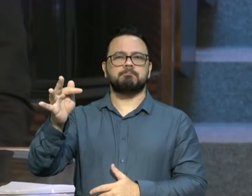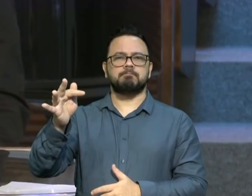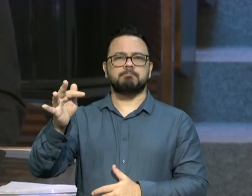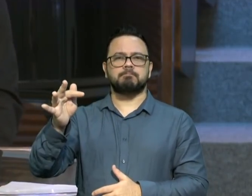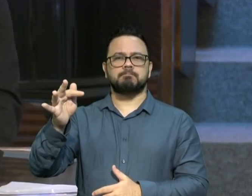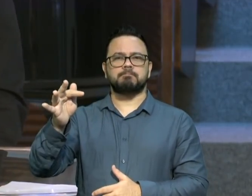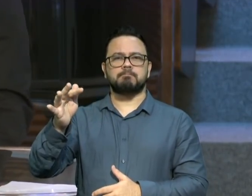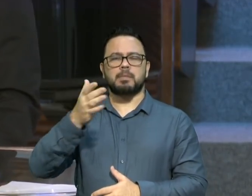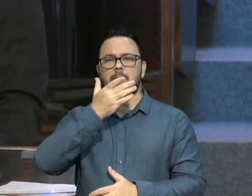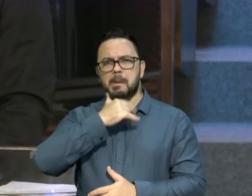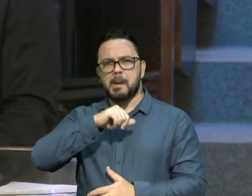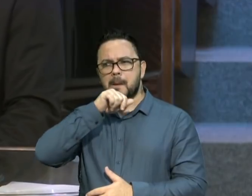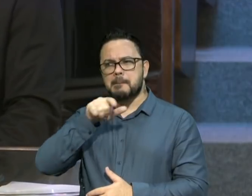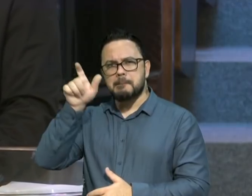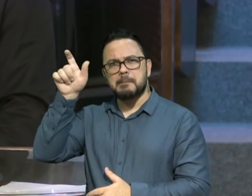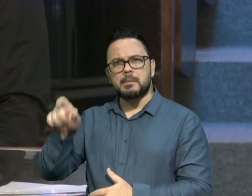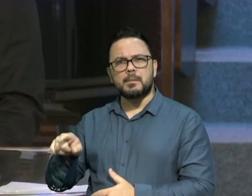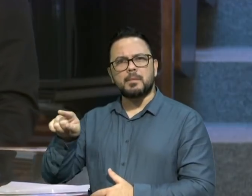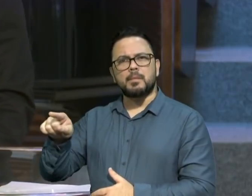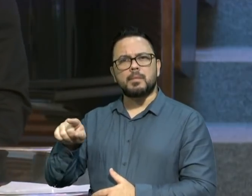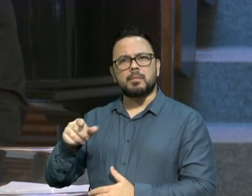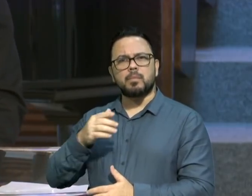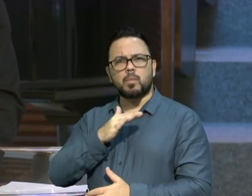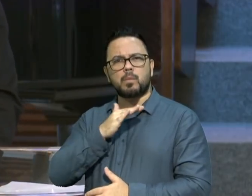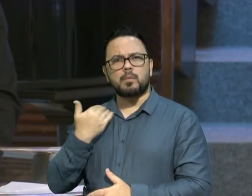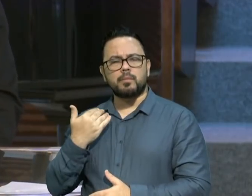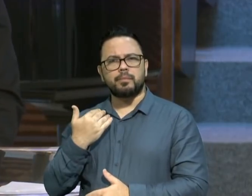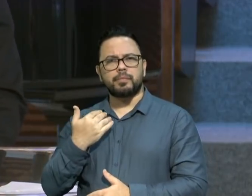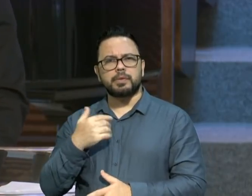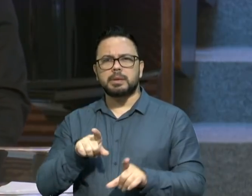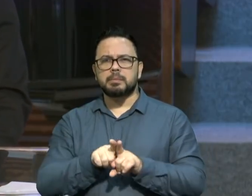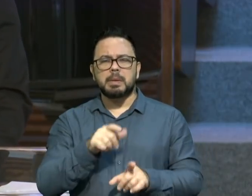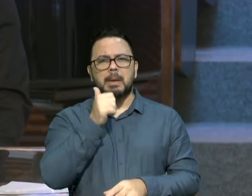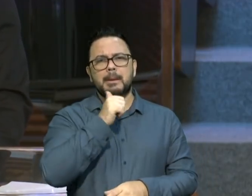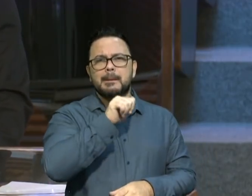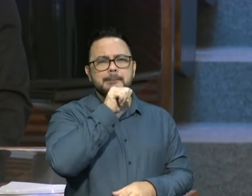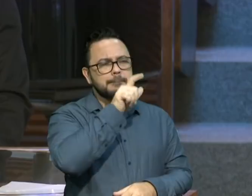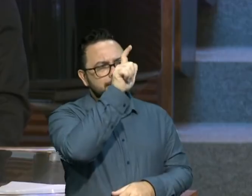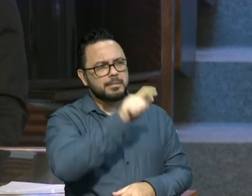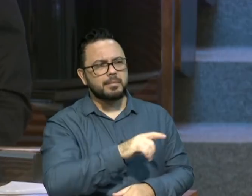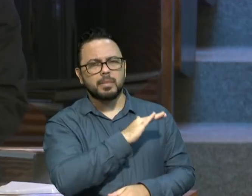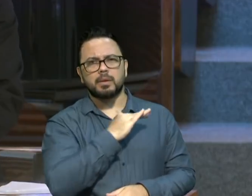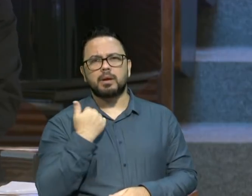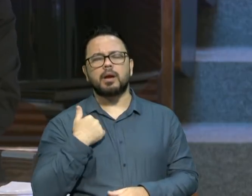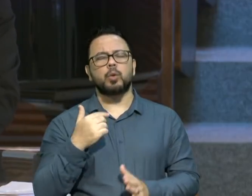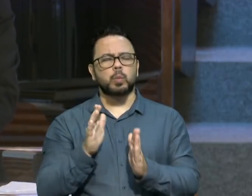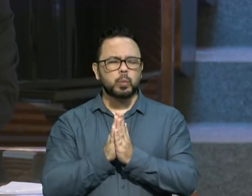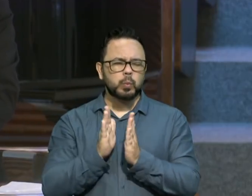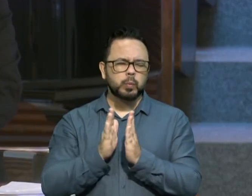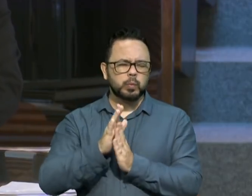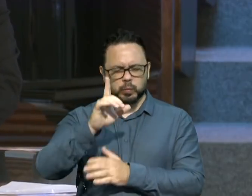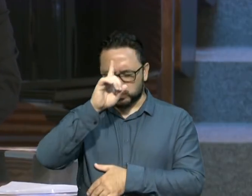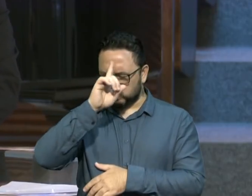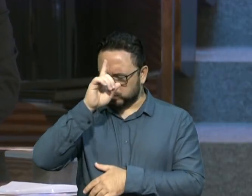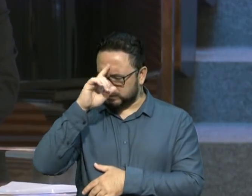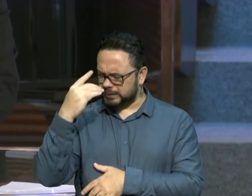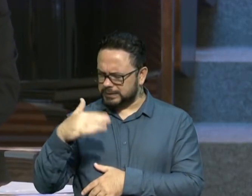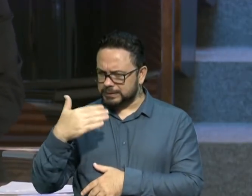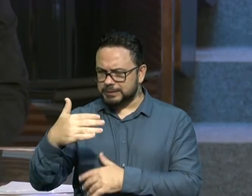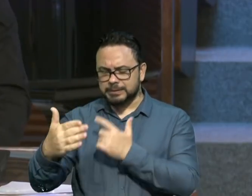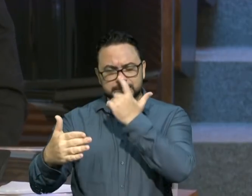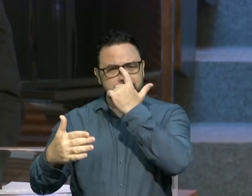E eu perdi no meu pai que tiver liguei de rebatizado e a minha mãe e eu oro a Deus todos os dias